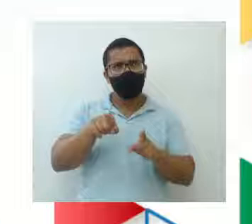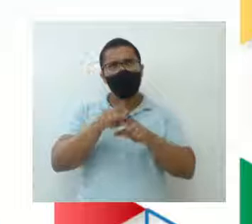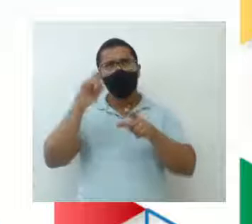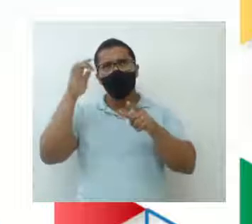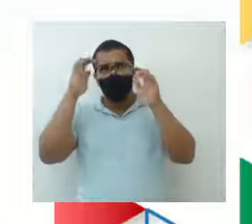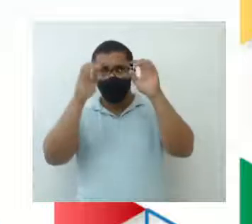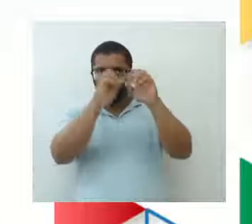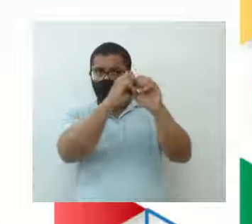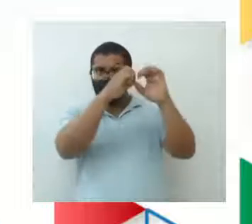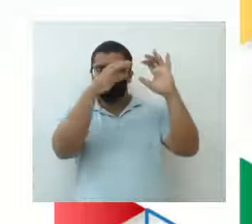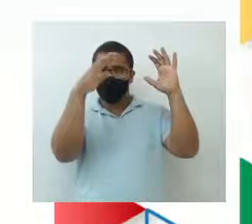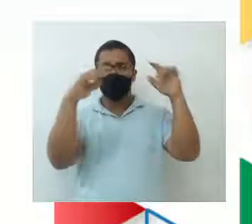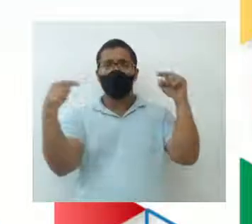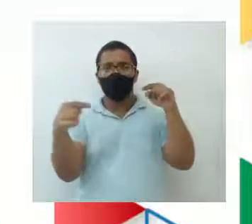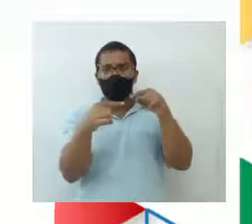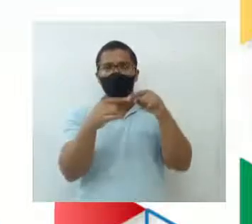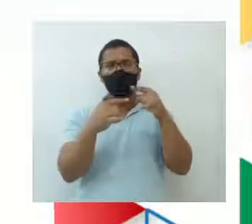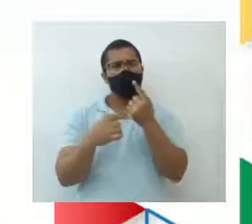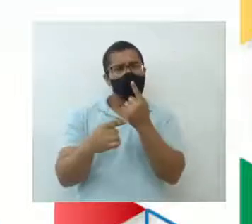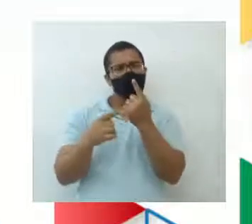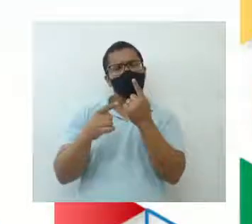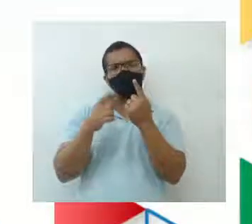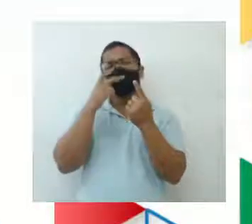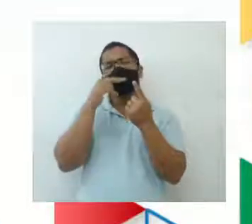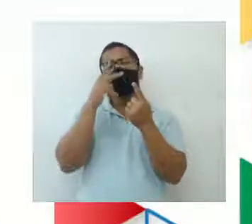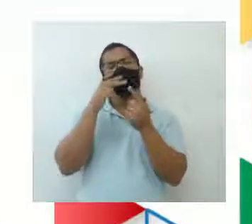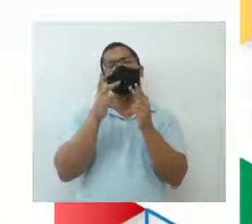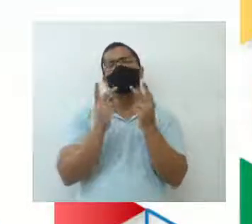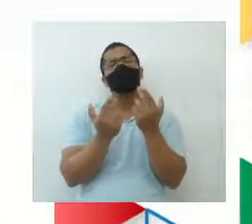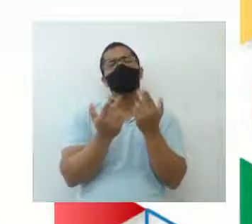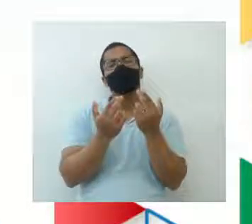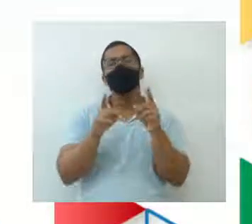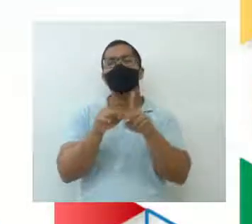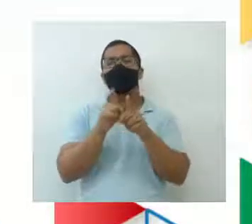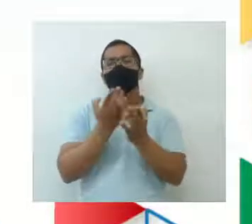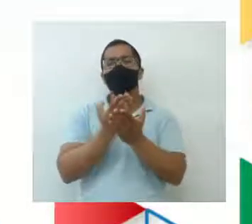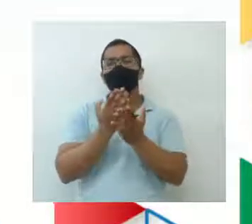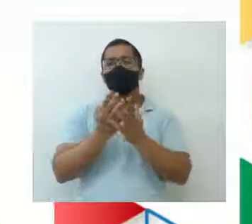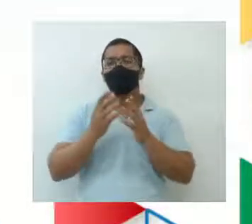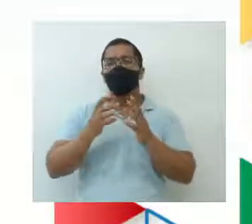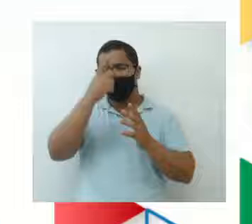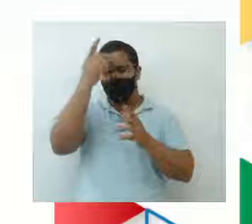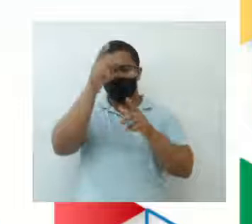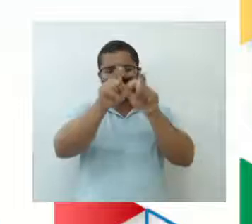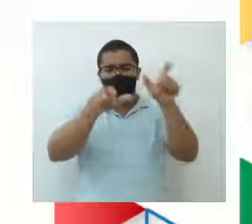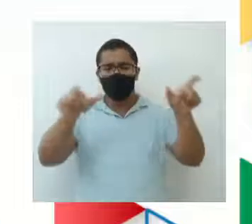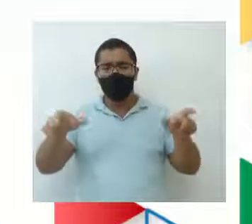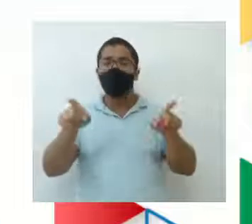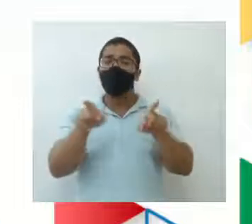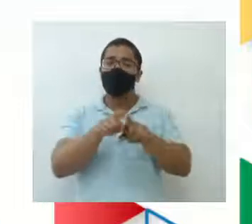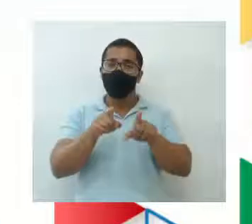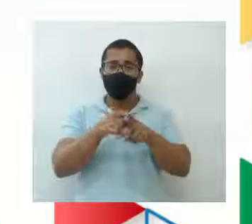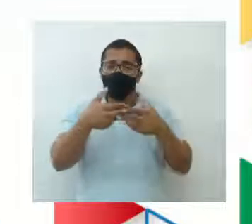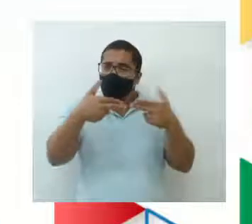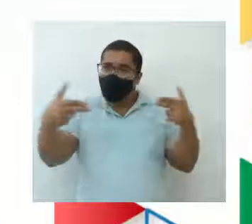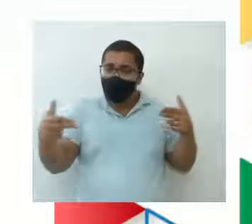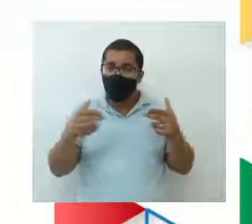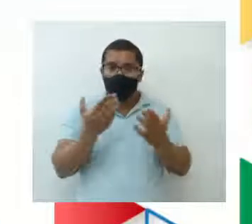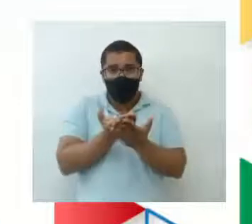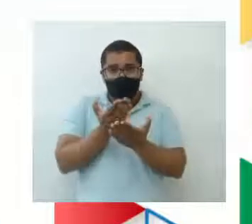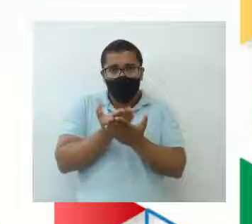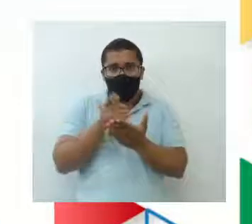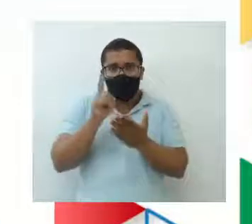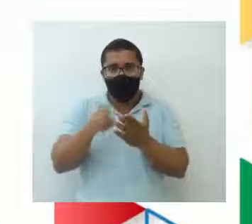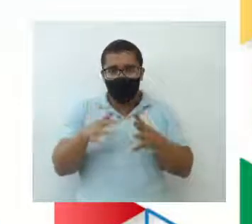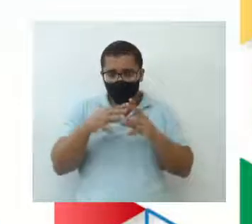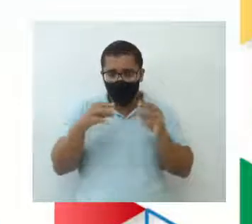mesma coisa. O estudo das manifestações dos seres é também o estudo sobre a própria essência do